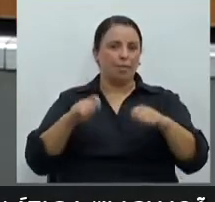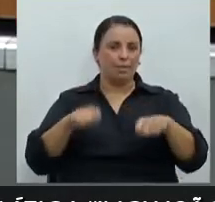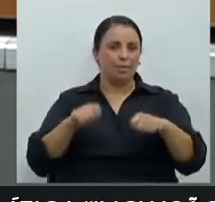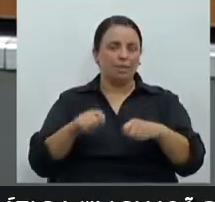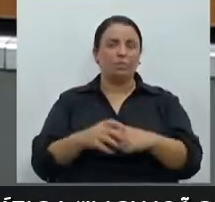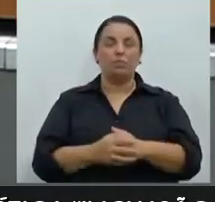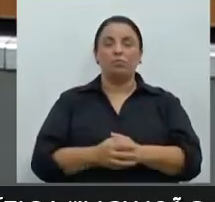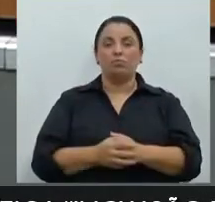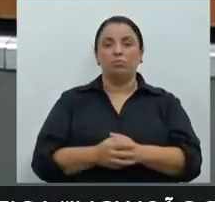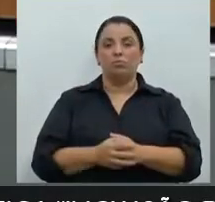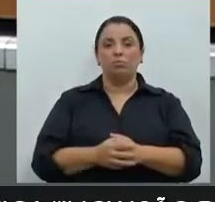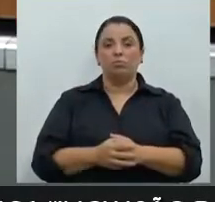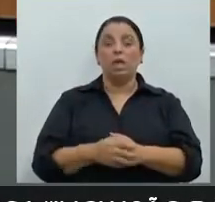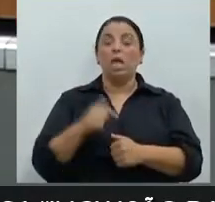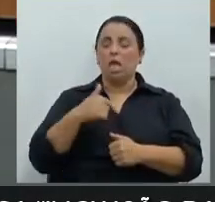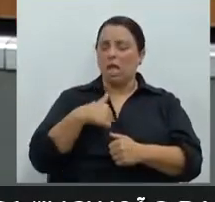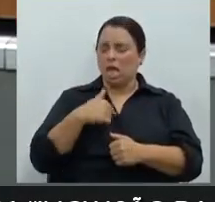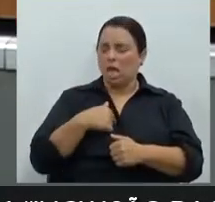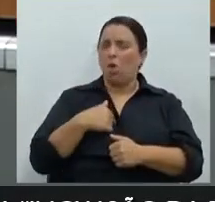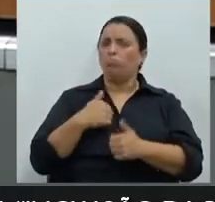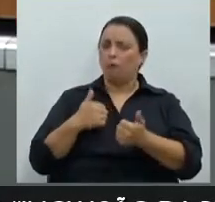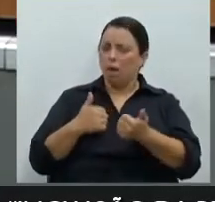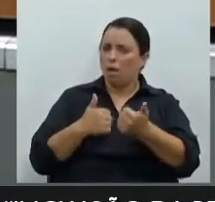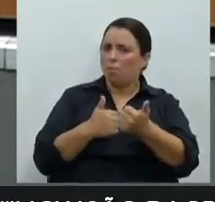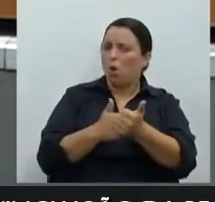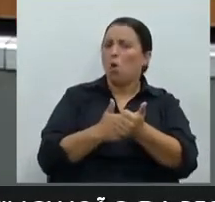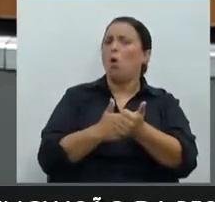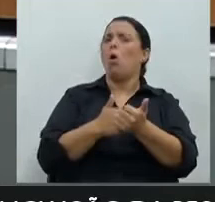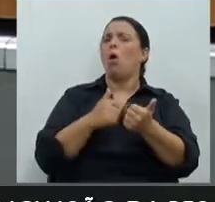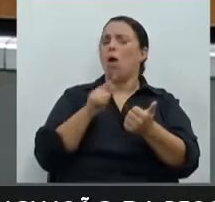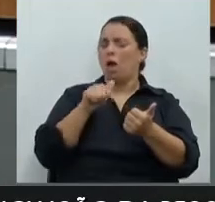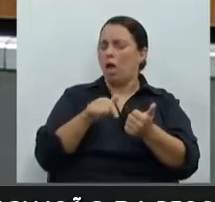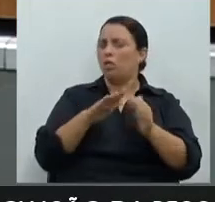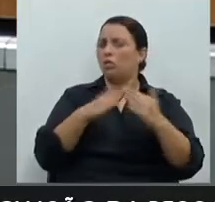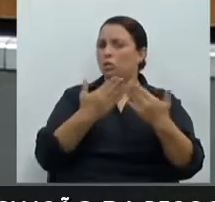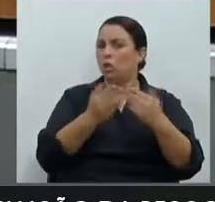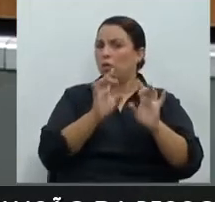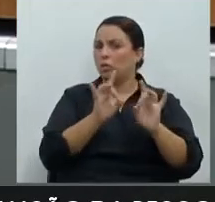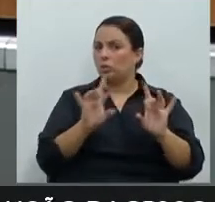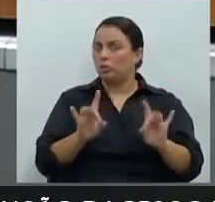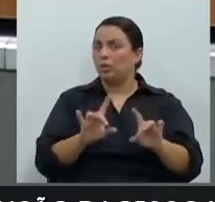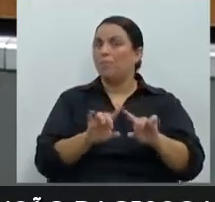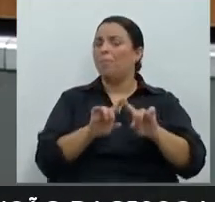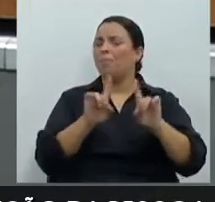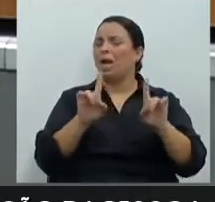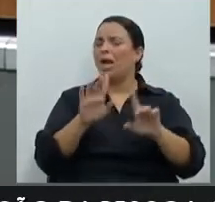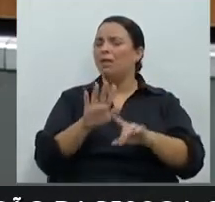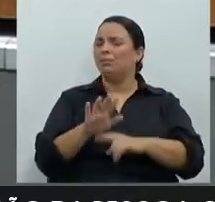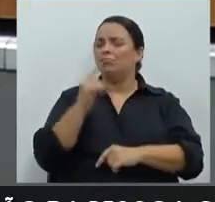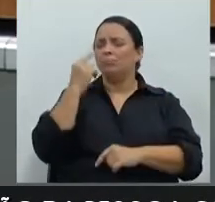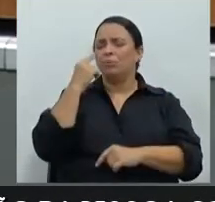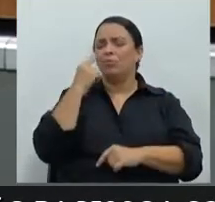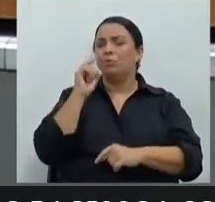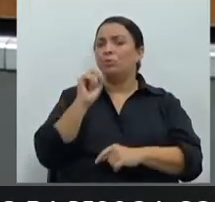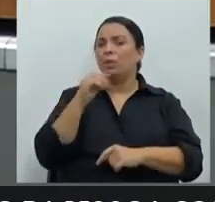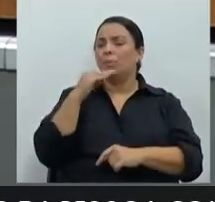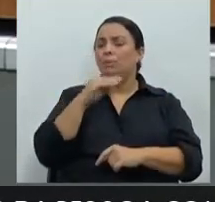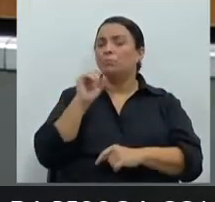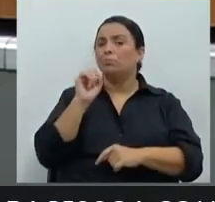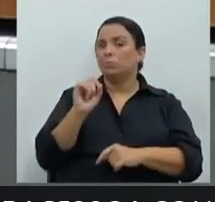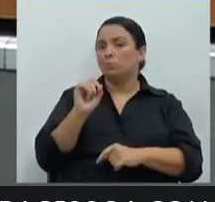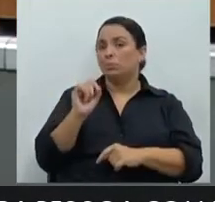sou a favor da escola inclusiva, mas não descarto a importância do trabalho da